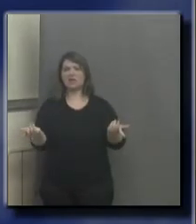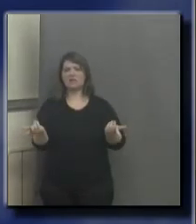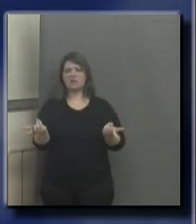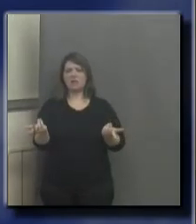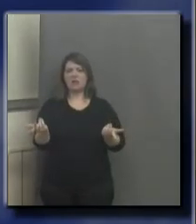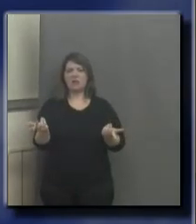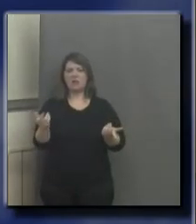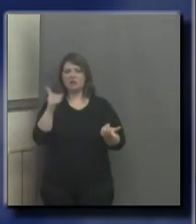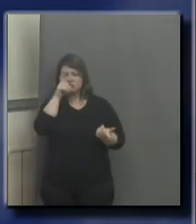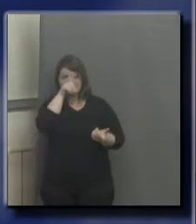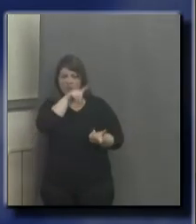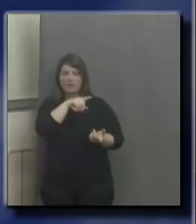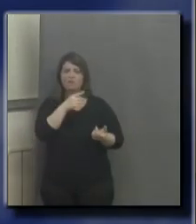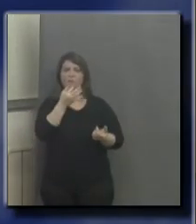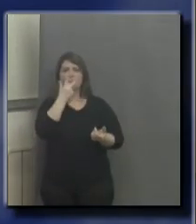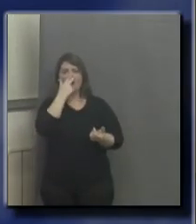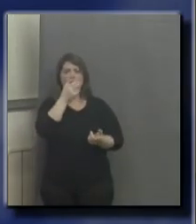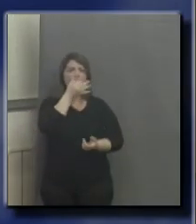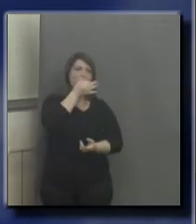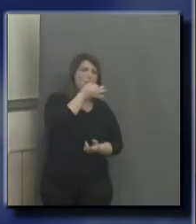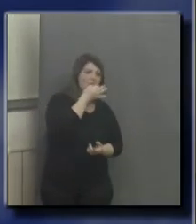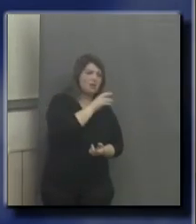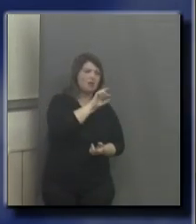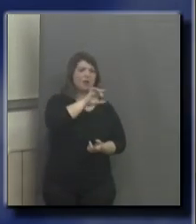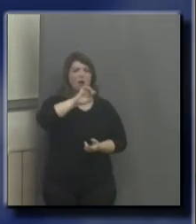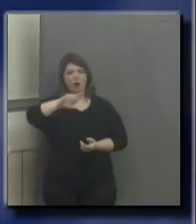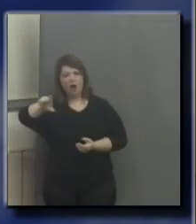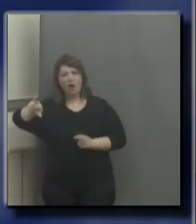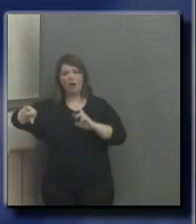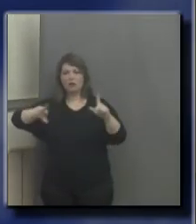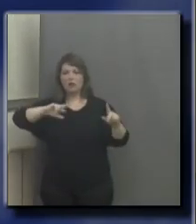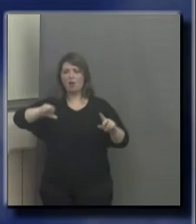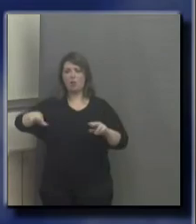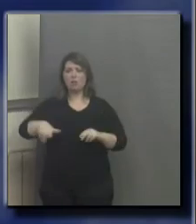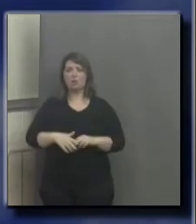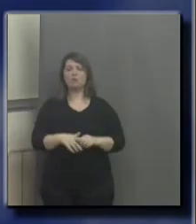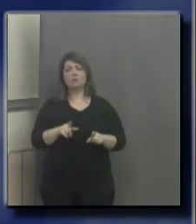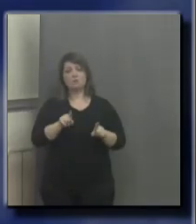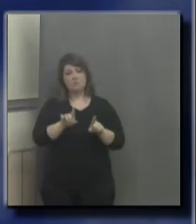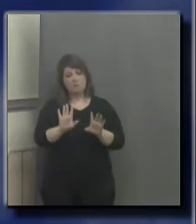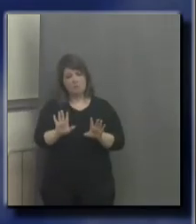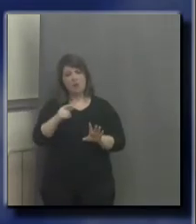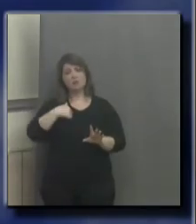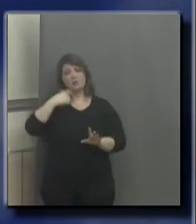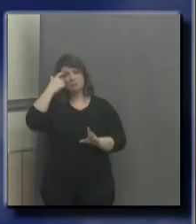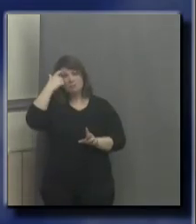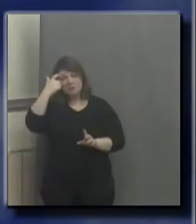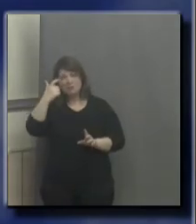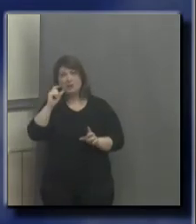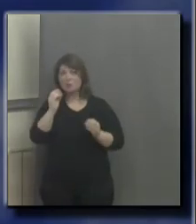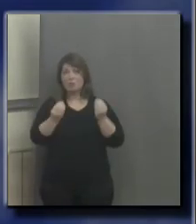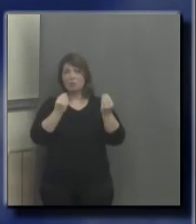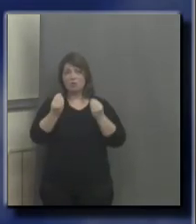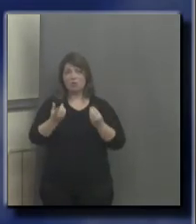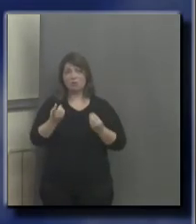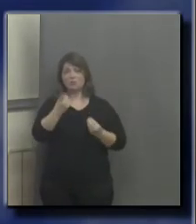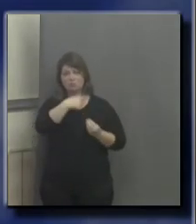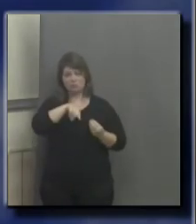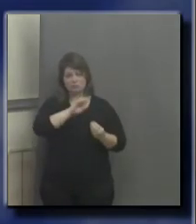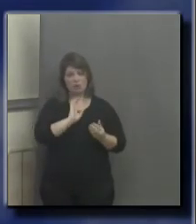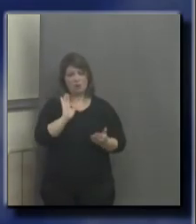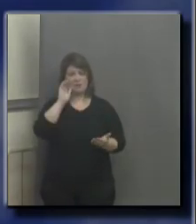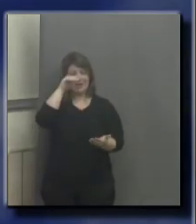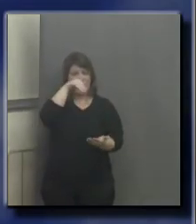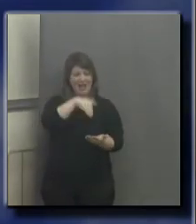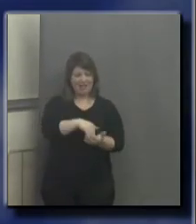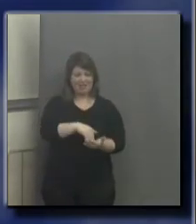de opinião, né? Mas ele foi pensado desta maneira. Nós temos até o final